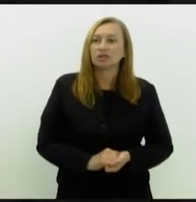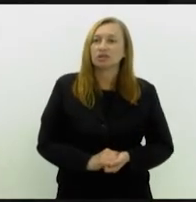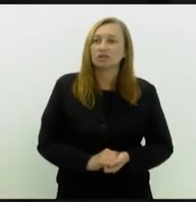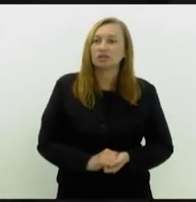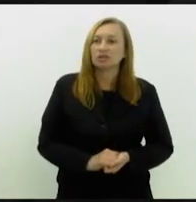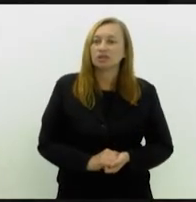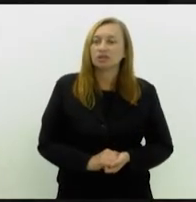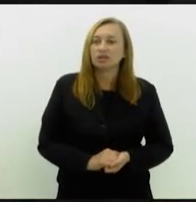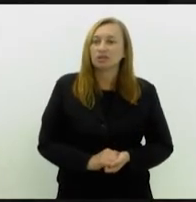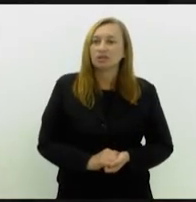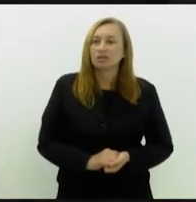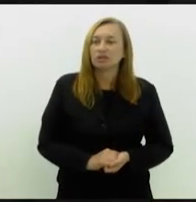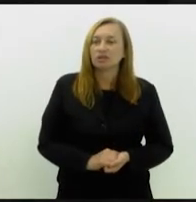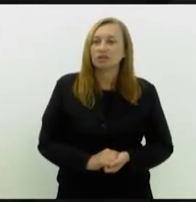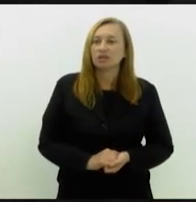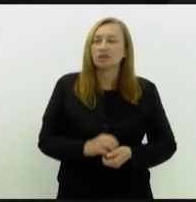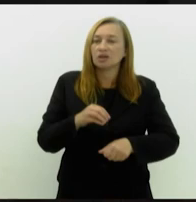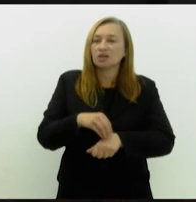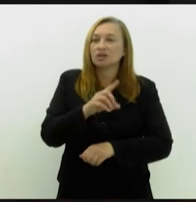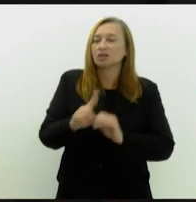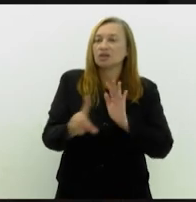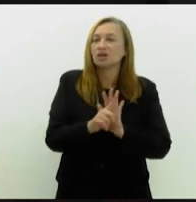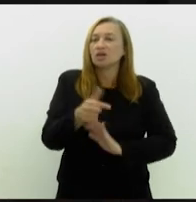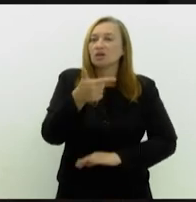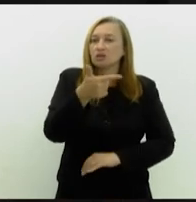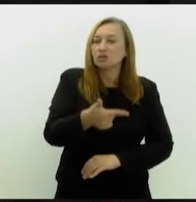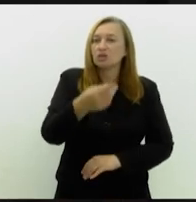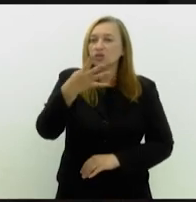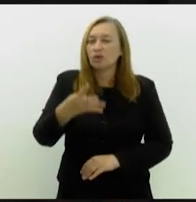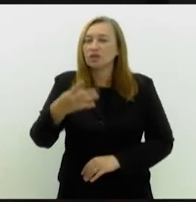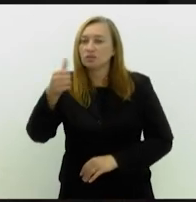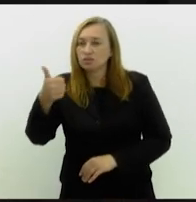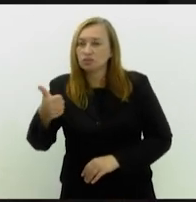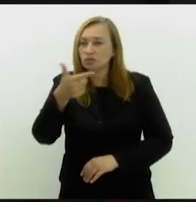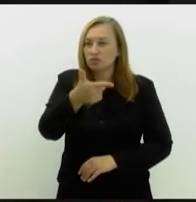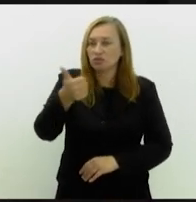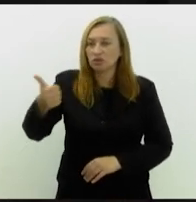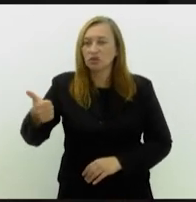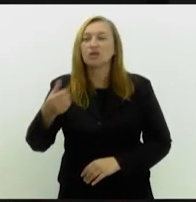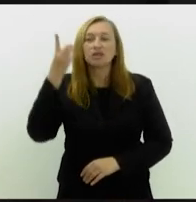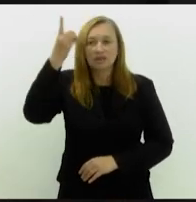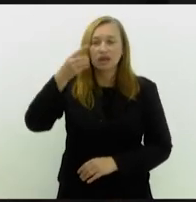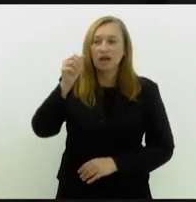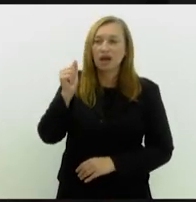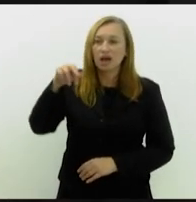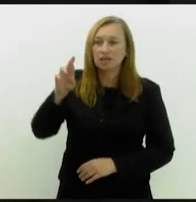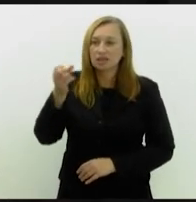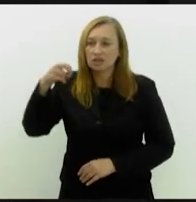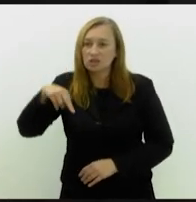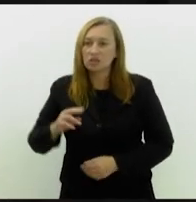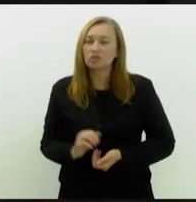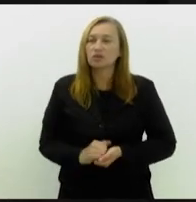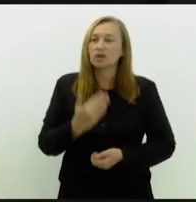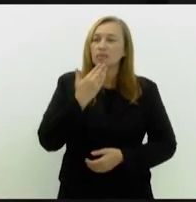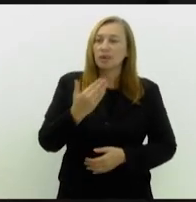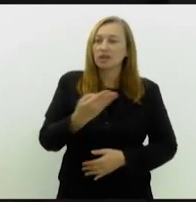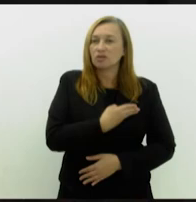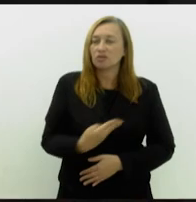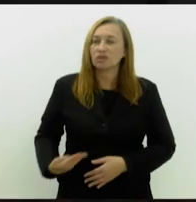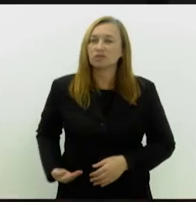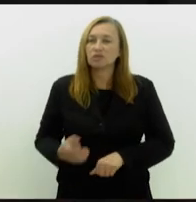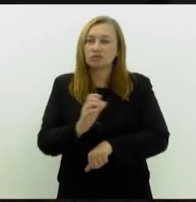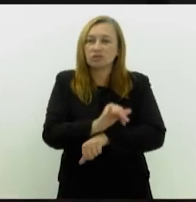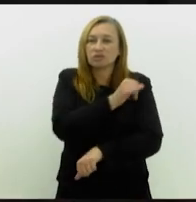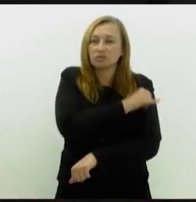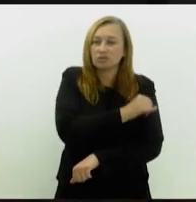anuncio indicação Legislativa número 241 de24 de autoria do deputado Anderson mora que solicita a excelentíssimo